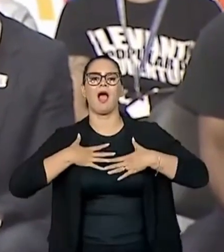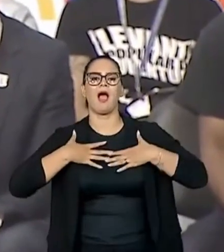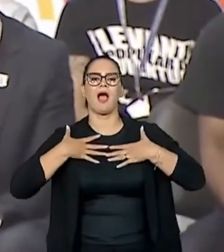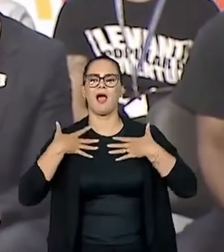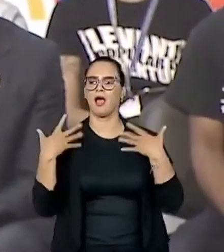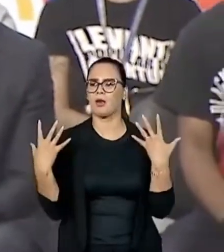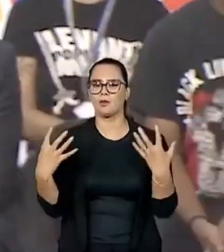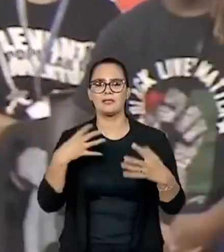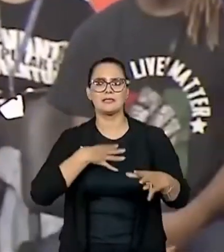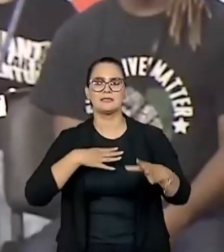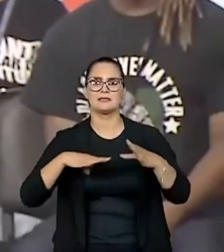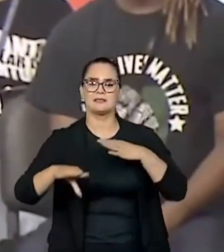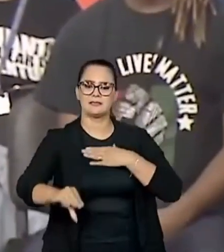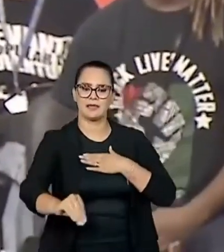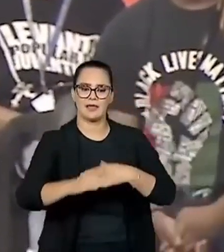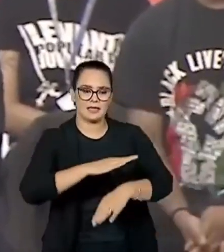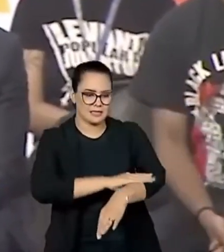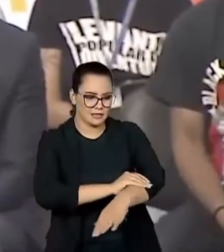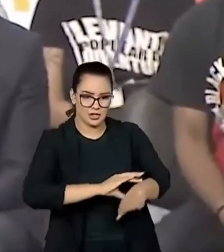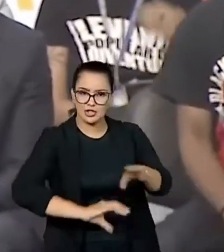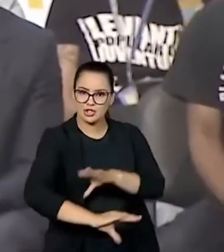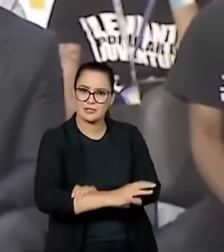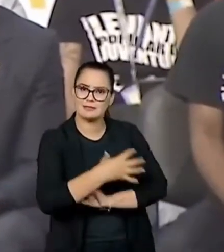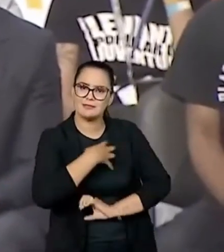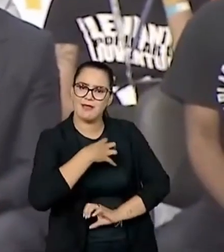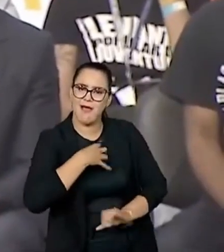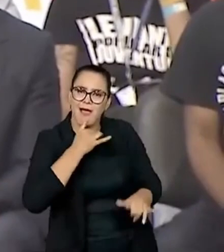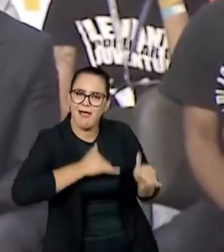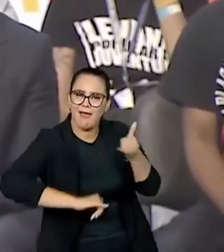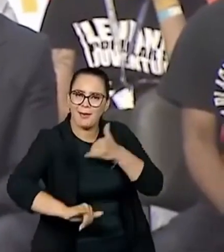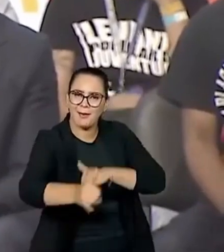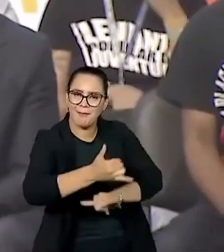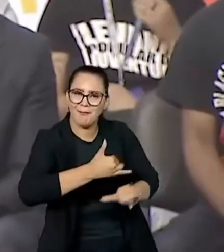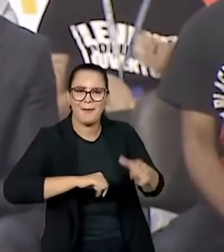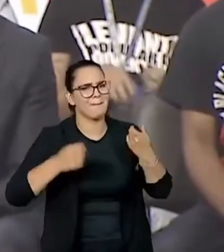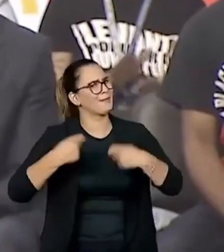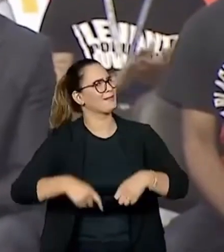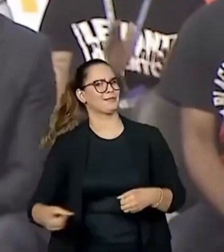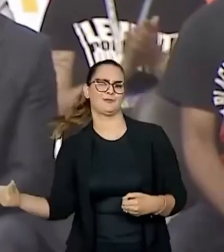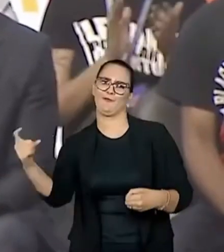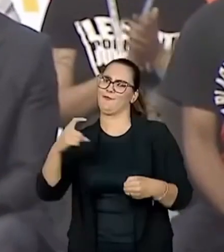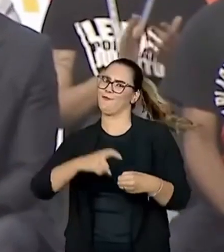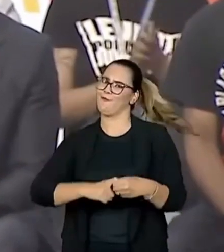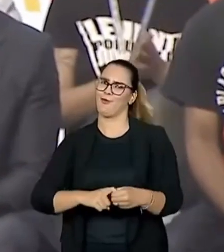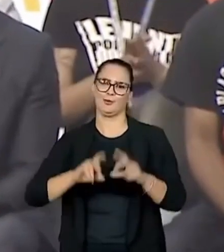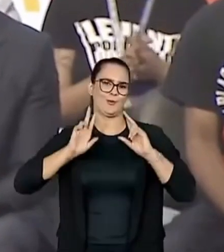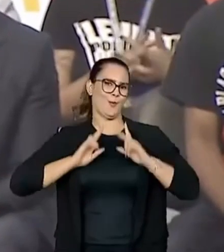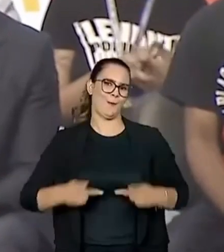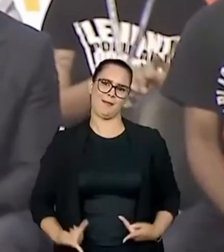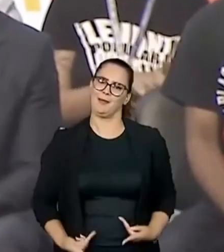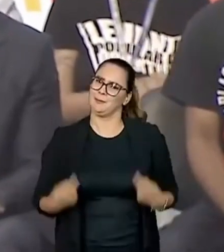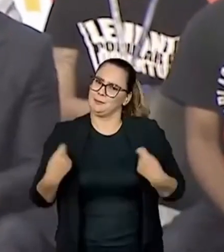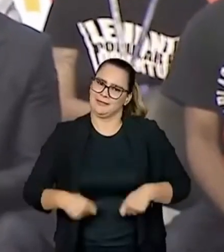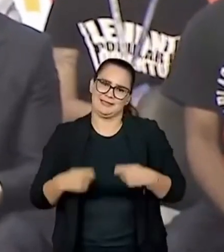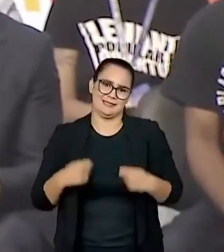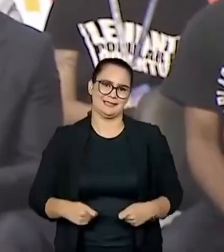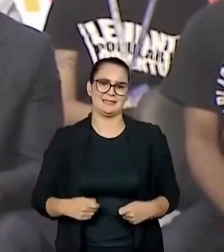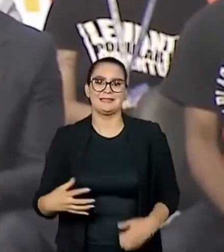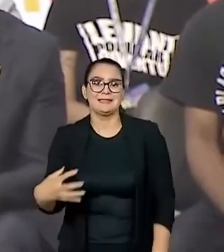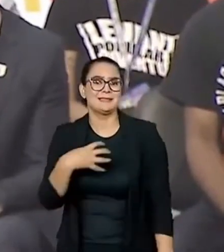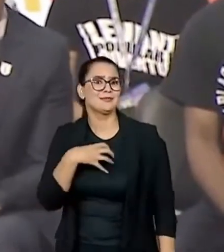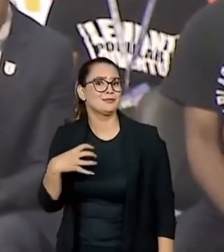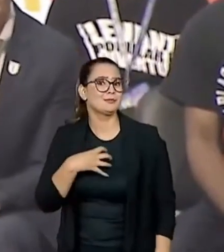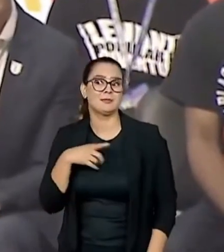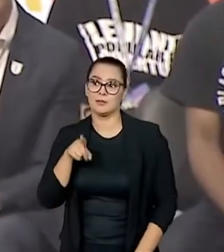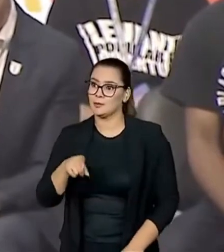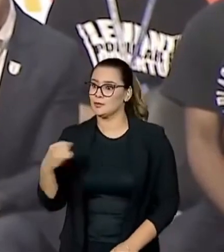outro, toca no braço e veja a química. Nós precisamos voltar a ser humanos, a ter sentimento,